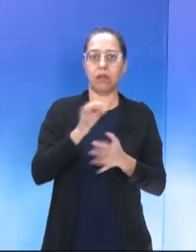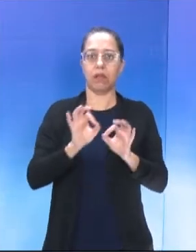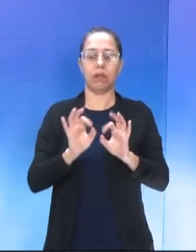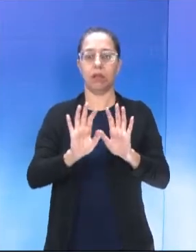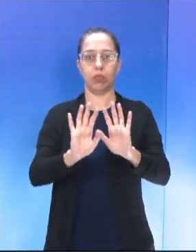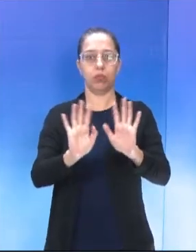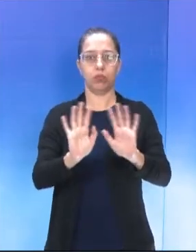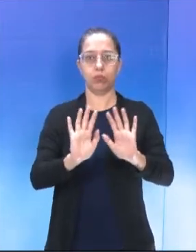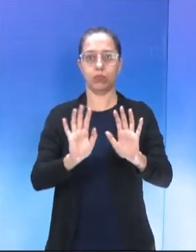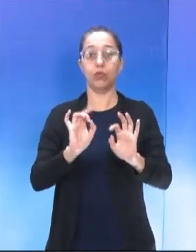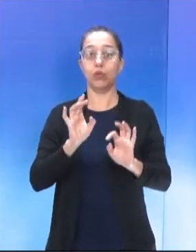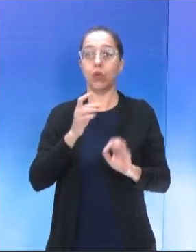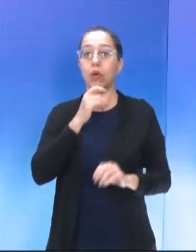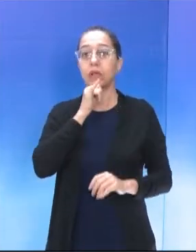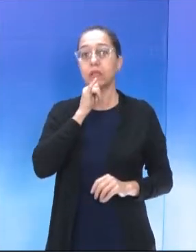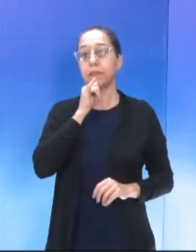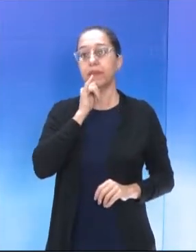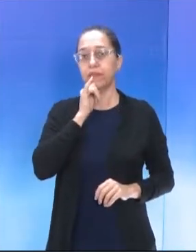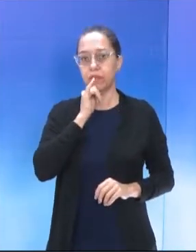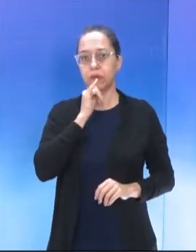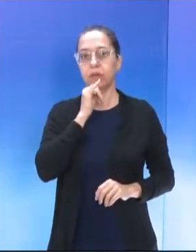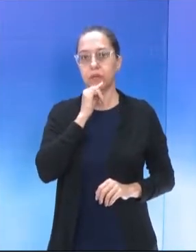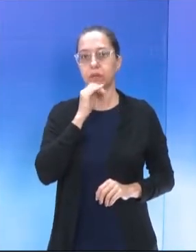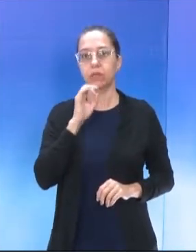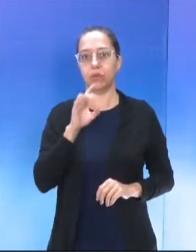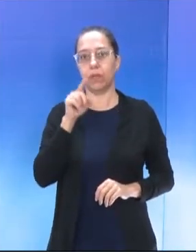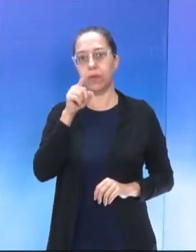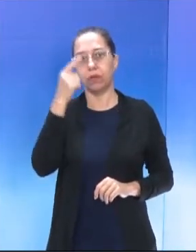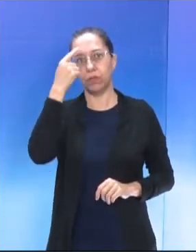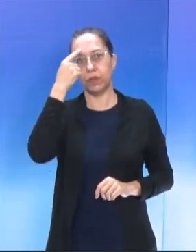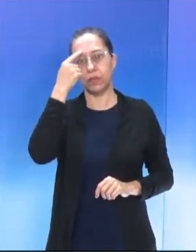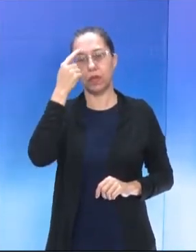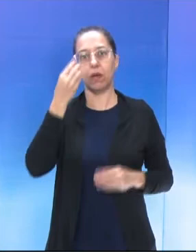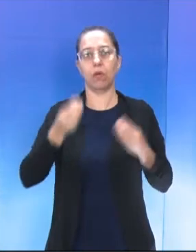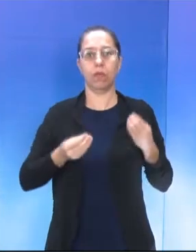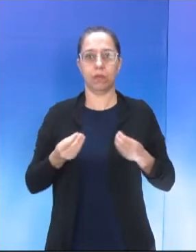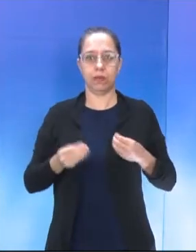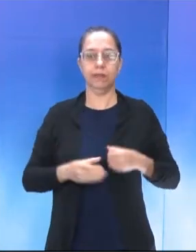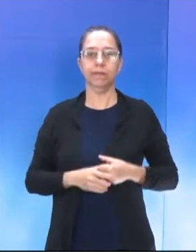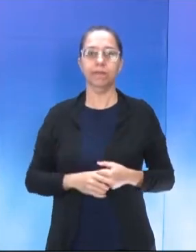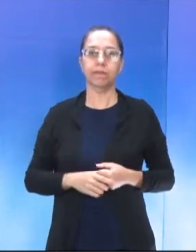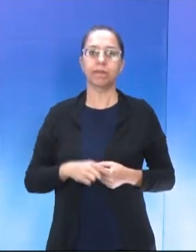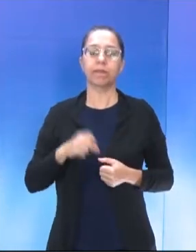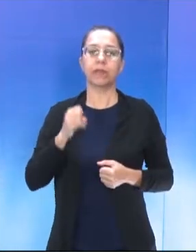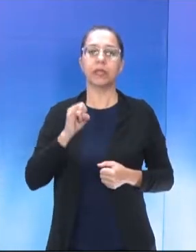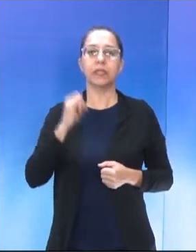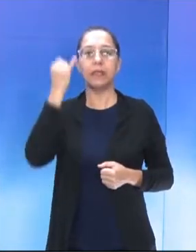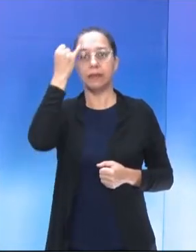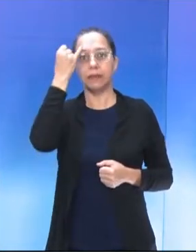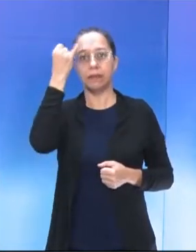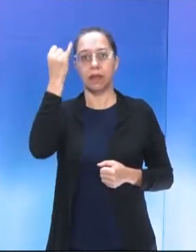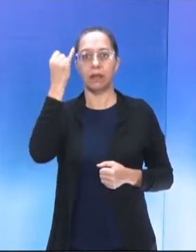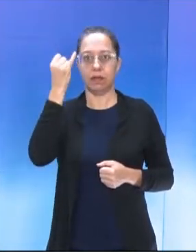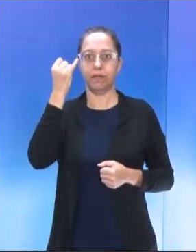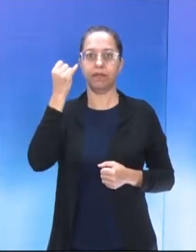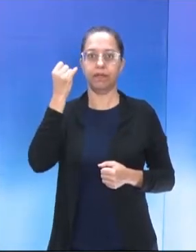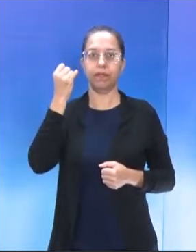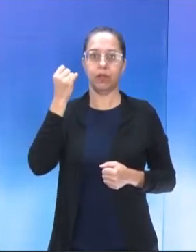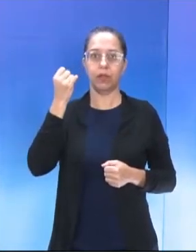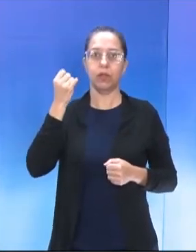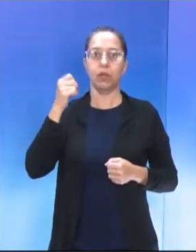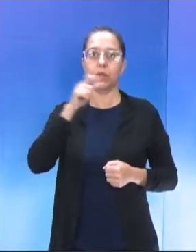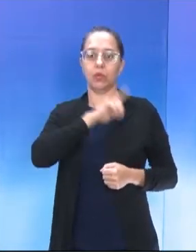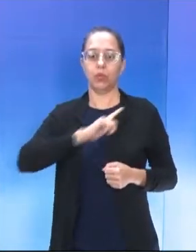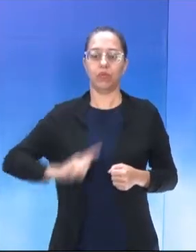assim ou é assado. Eu só estou chamando para você esse tipo de crítica. Então, se a ideia do Estado laico é o quê?